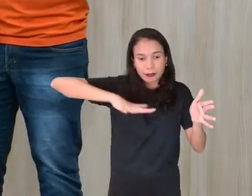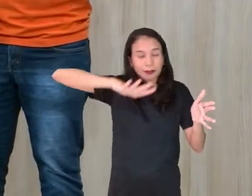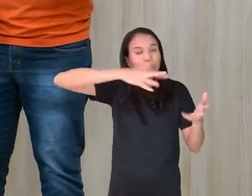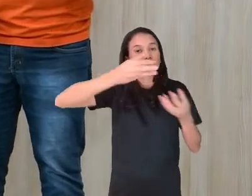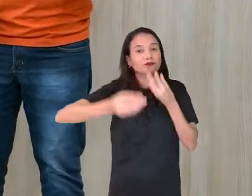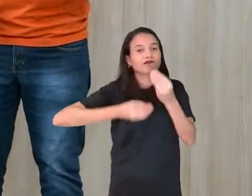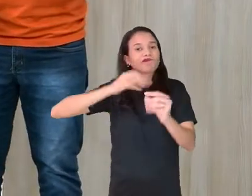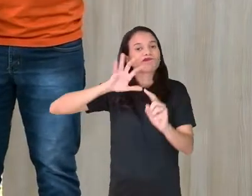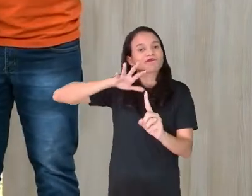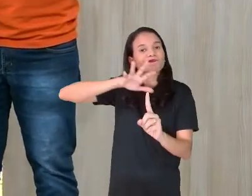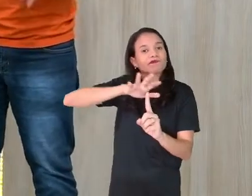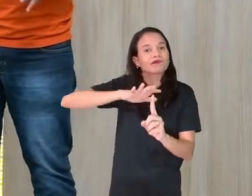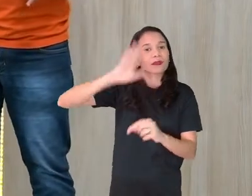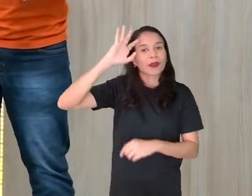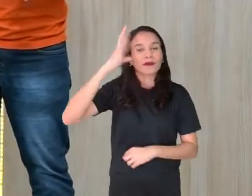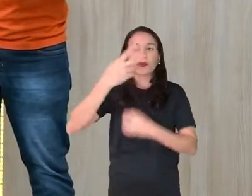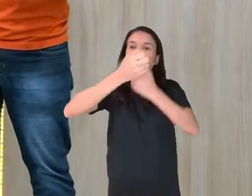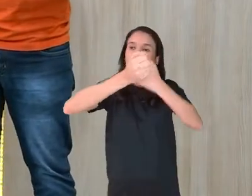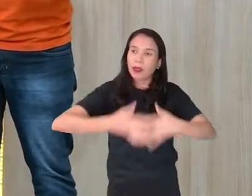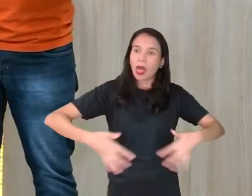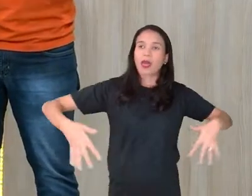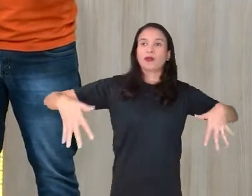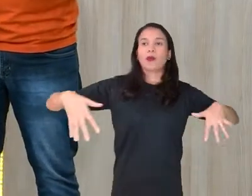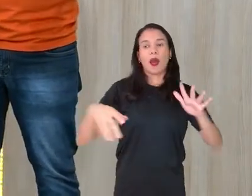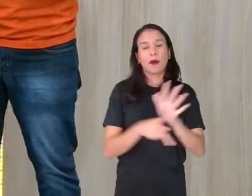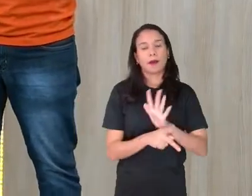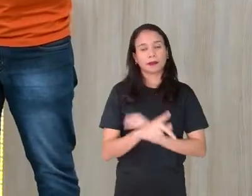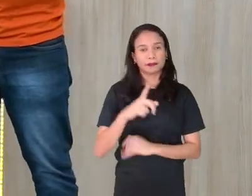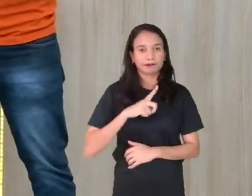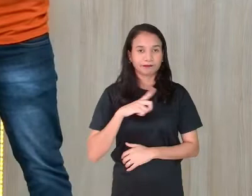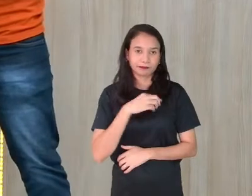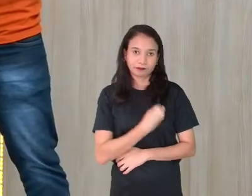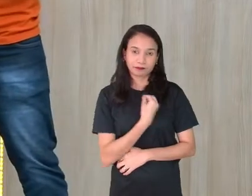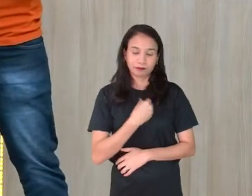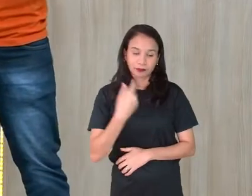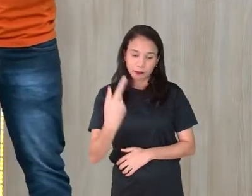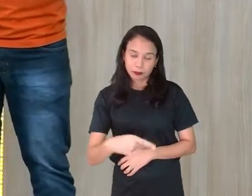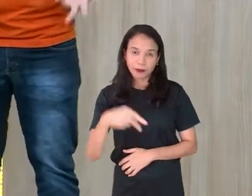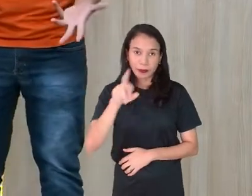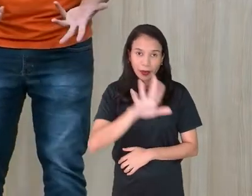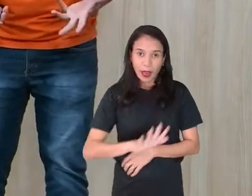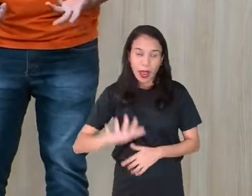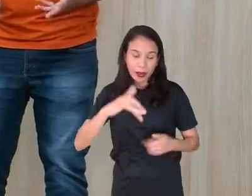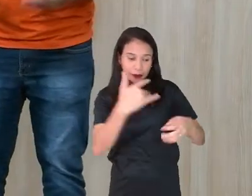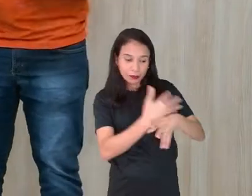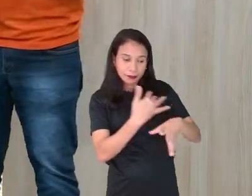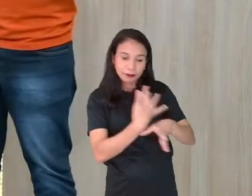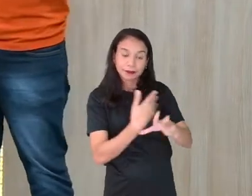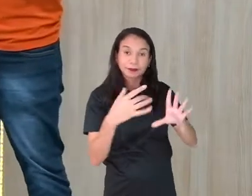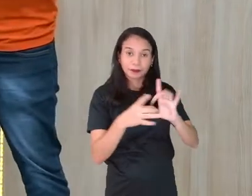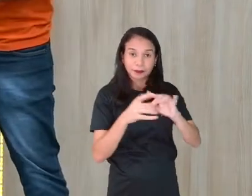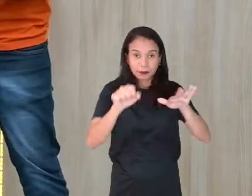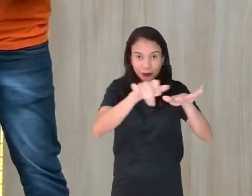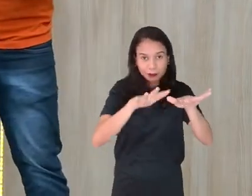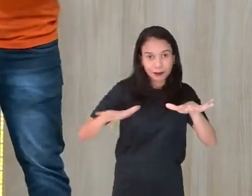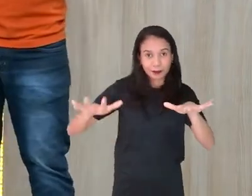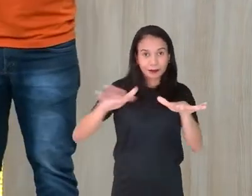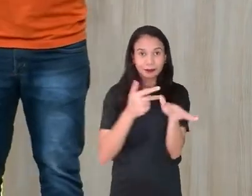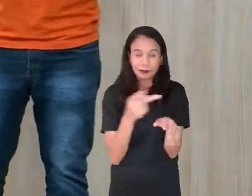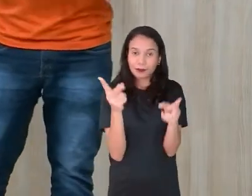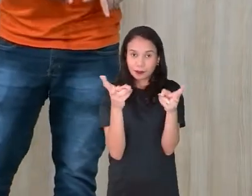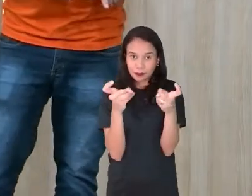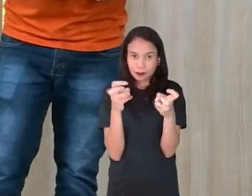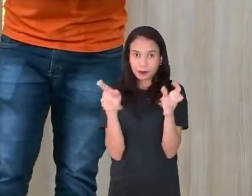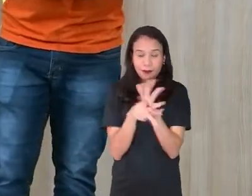são consequências naturais, né, de planícies que estão localizadas em áreas urbanas. Então, como vocês já perceberam,